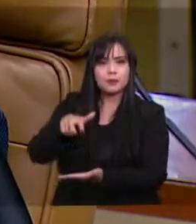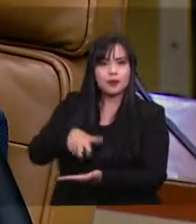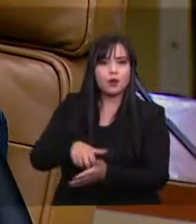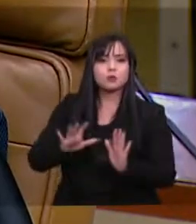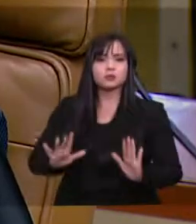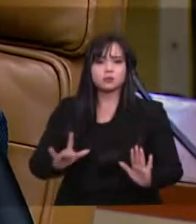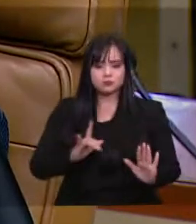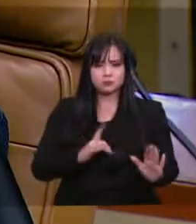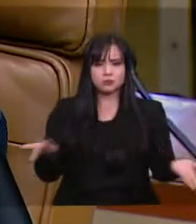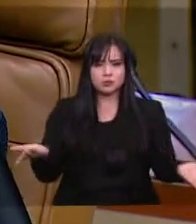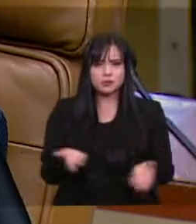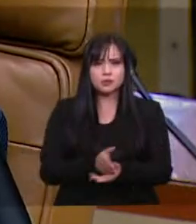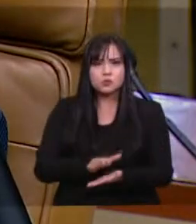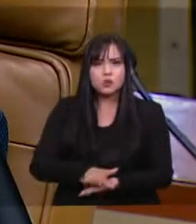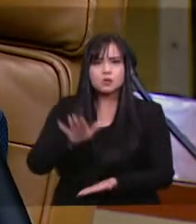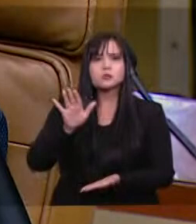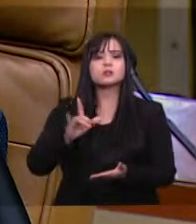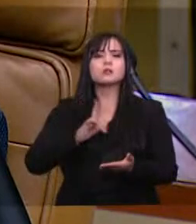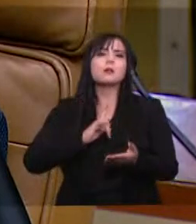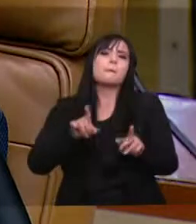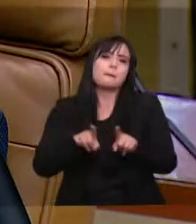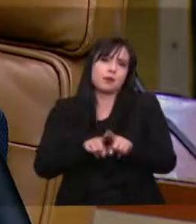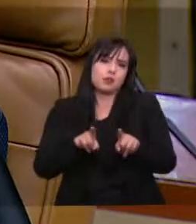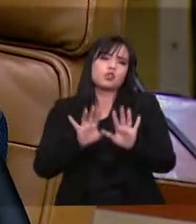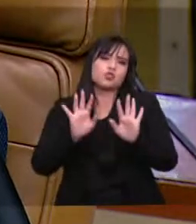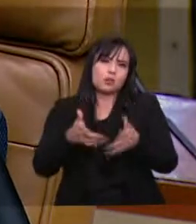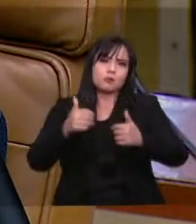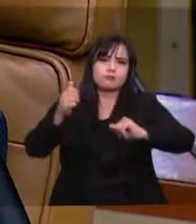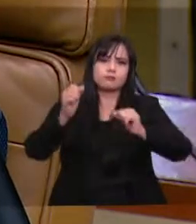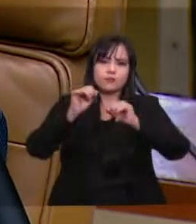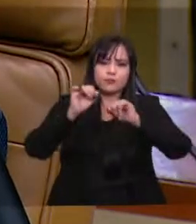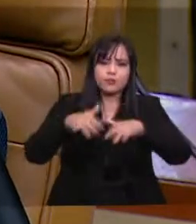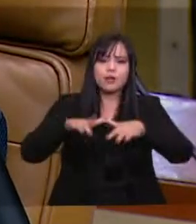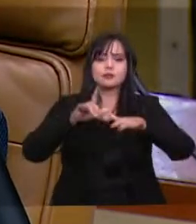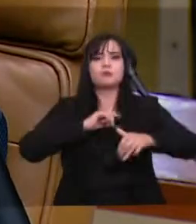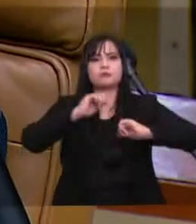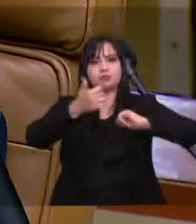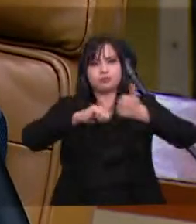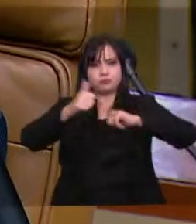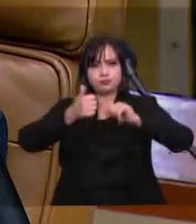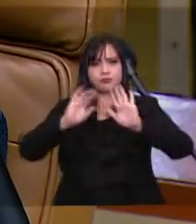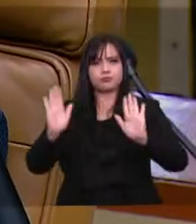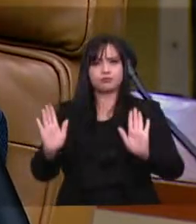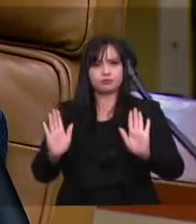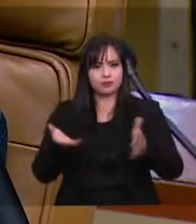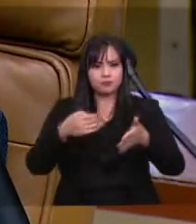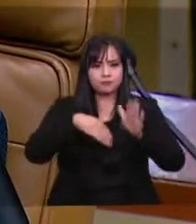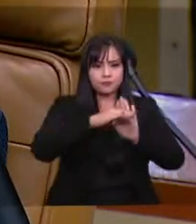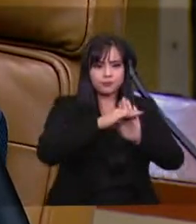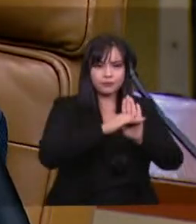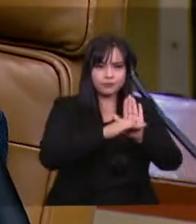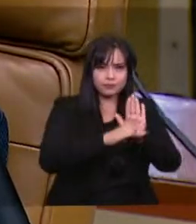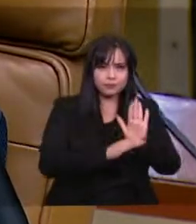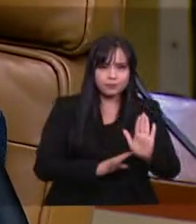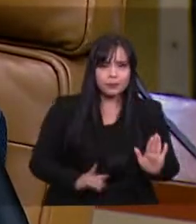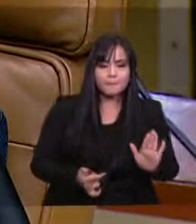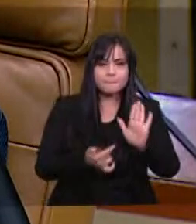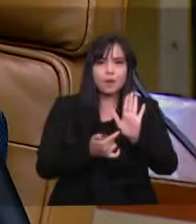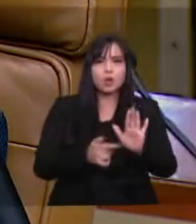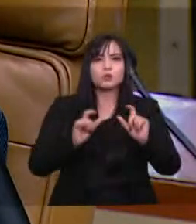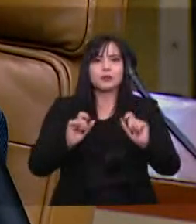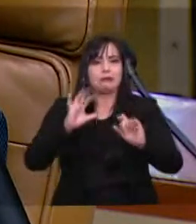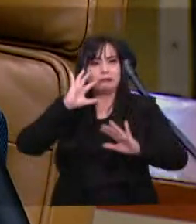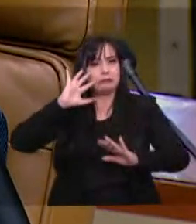das custas processuais Então logo esgotar da análise das insurgências como nocivas e interpostas